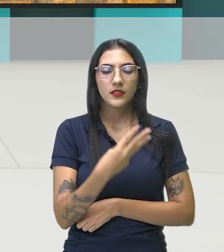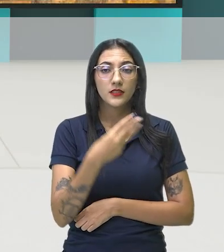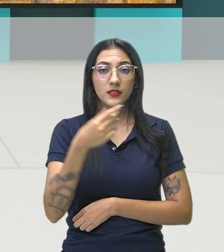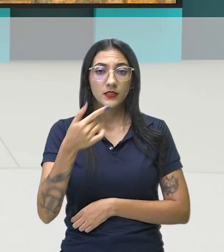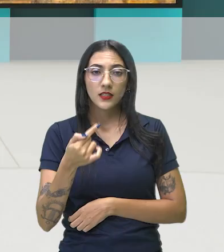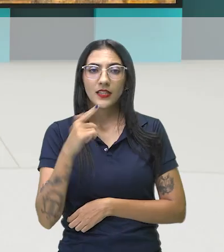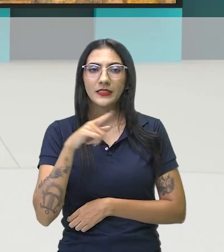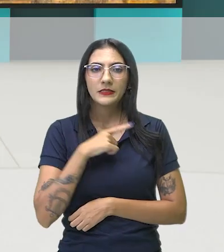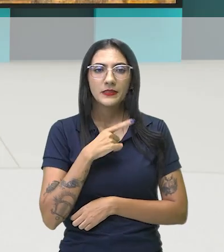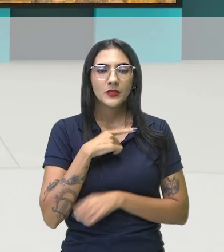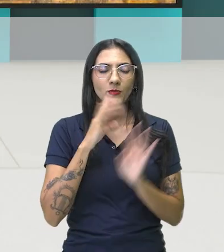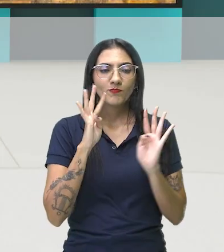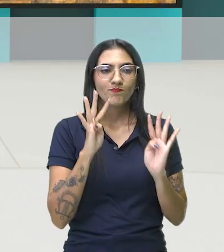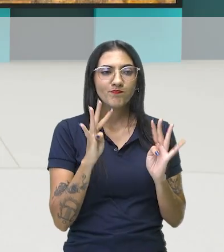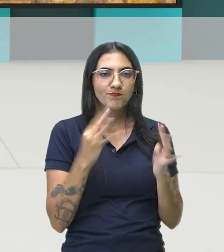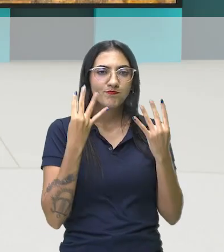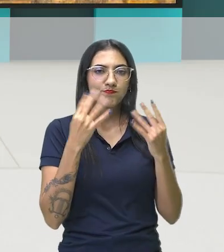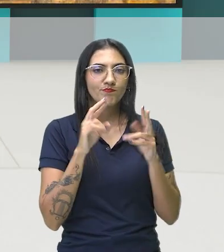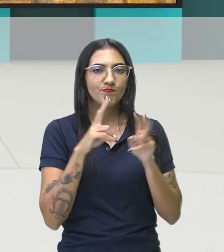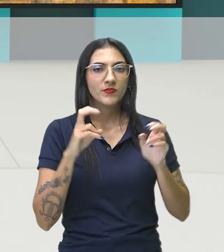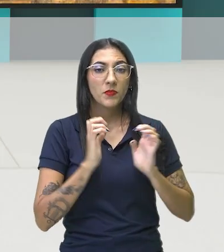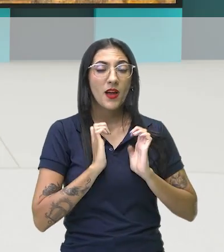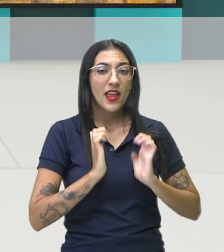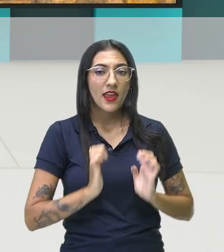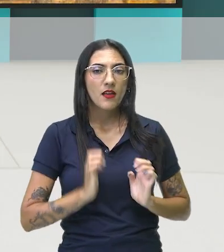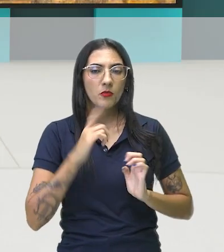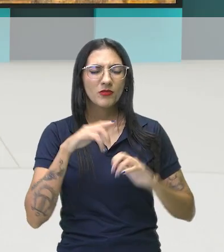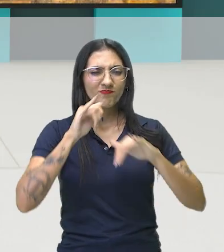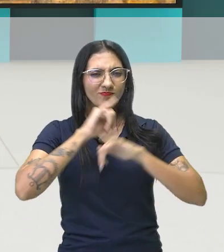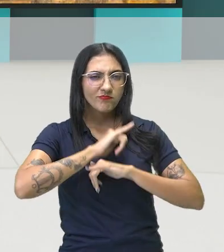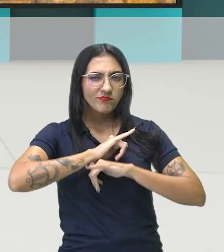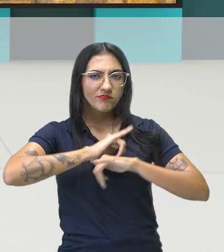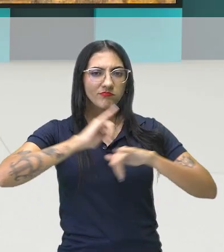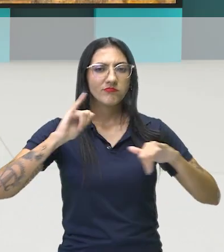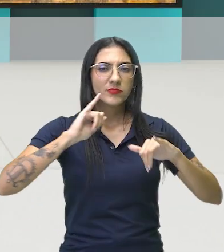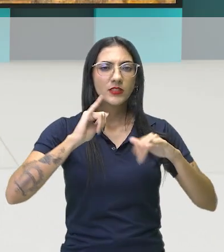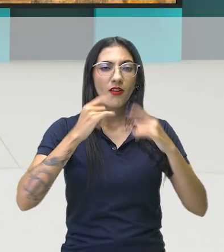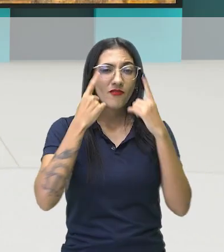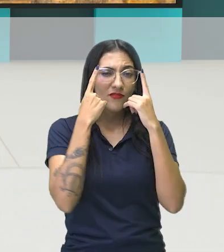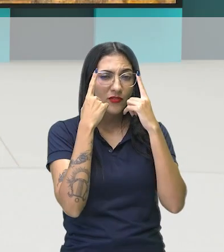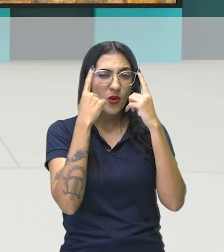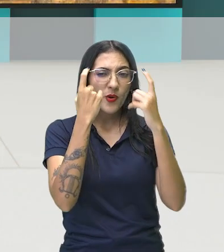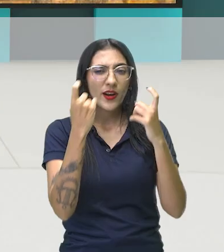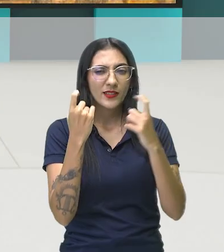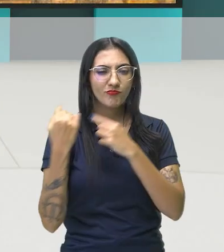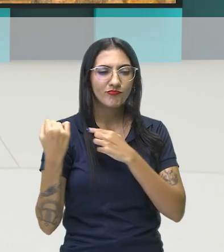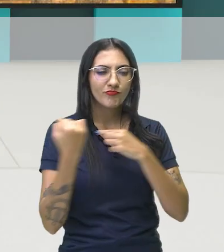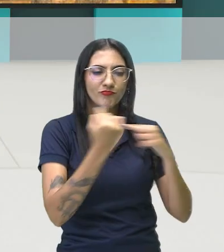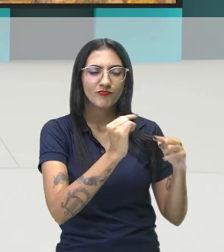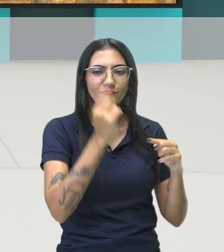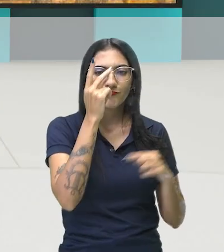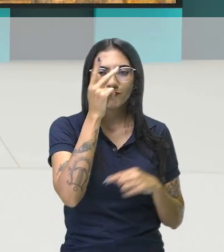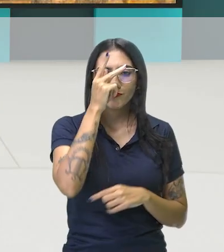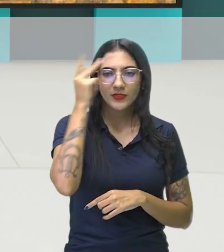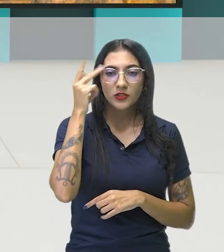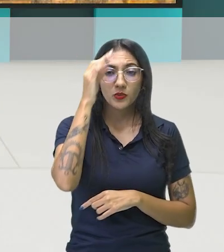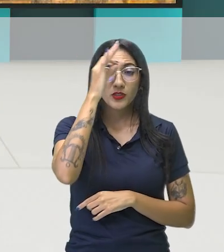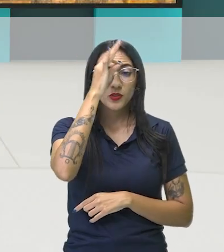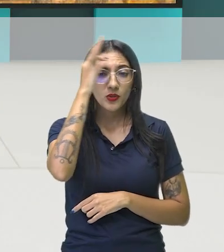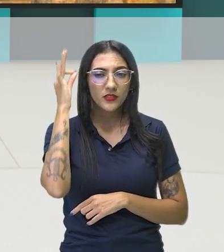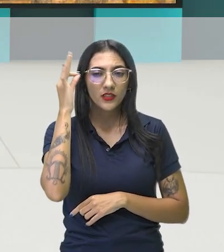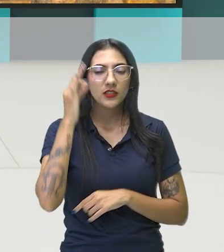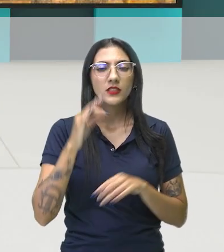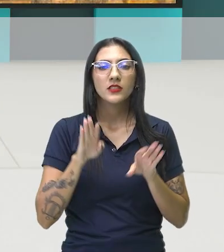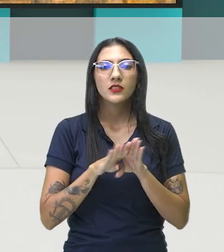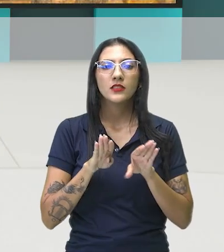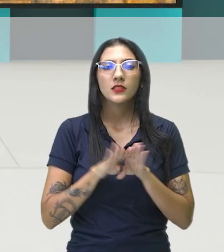1937, ela tem um impacto ético ao denunciar a violência contra inocentes, valores